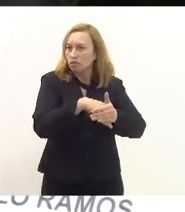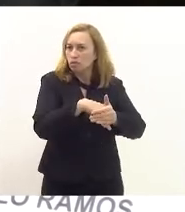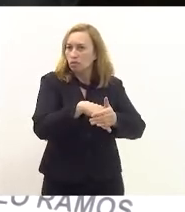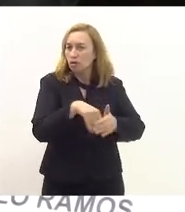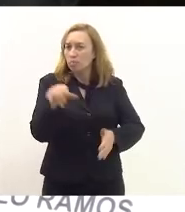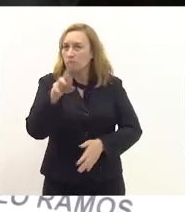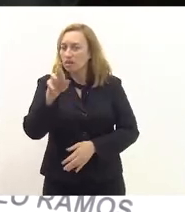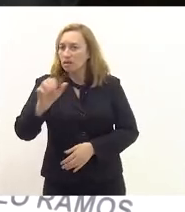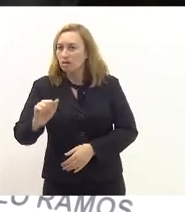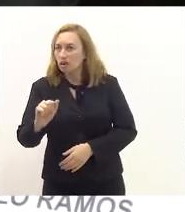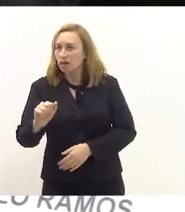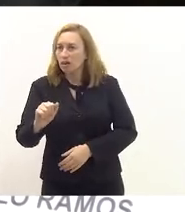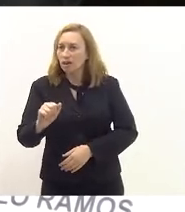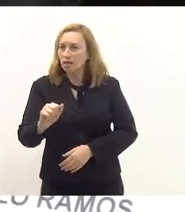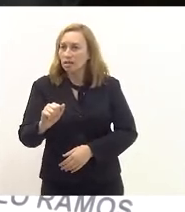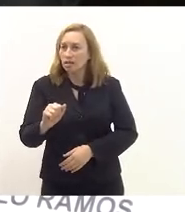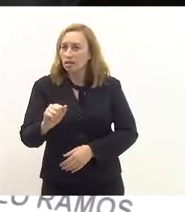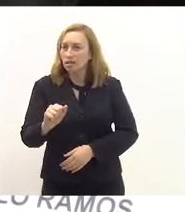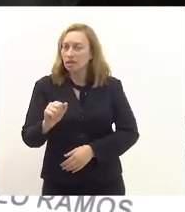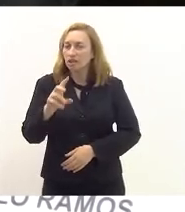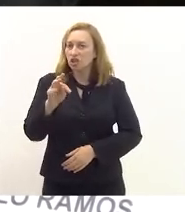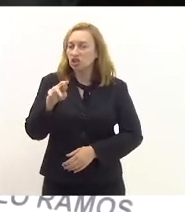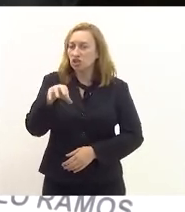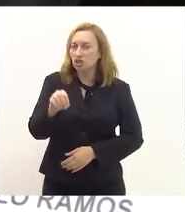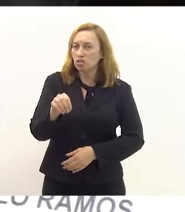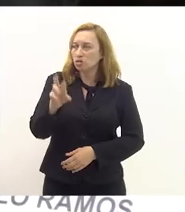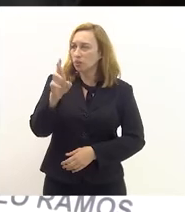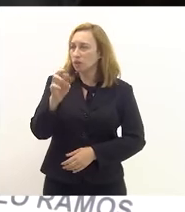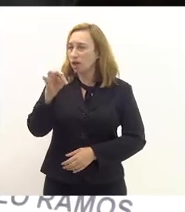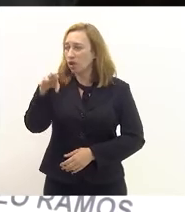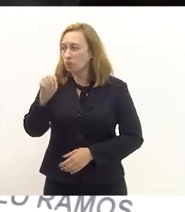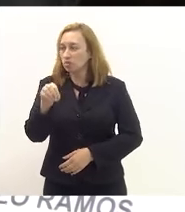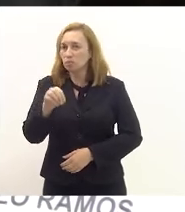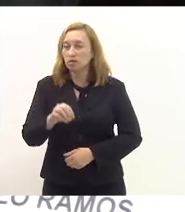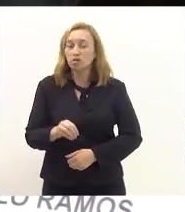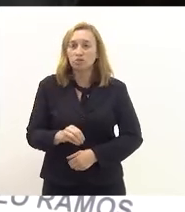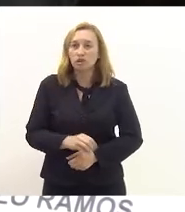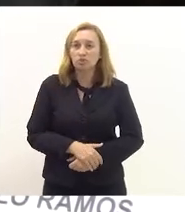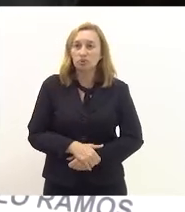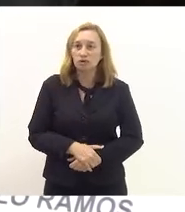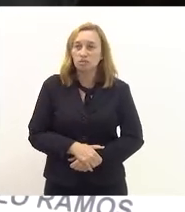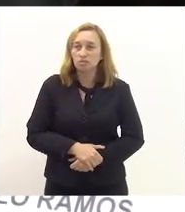O Brizola era o Cristiano Ronaldo. O Brizola era o Messi.